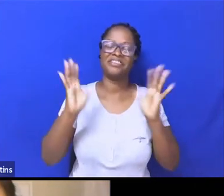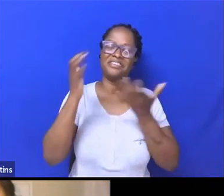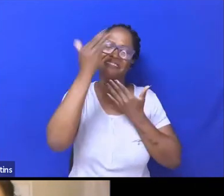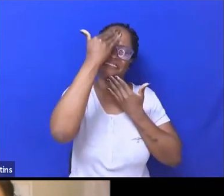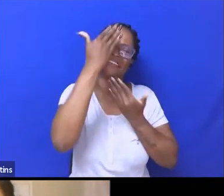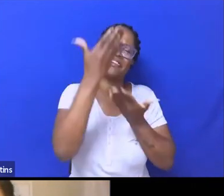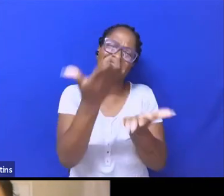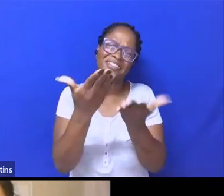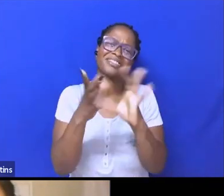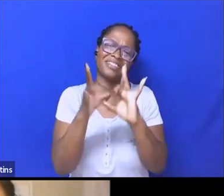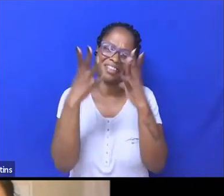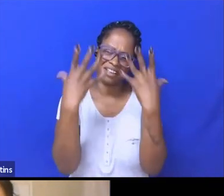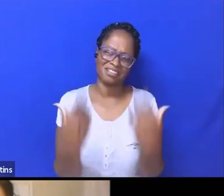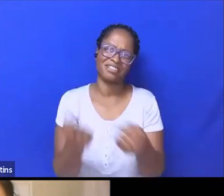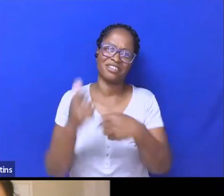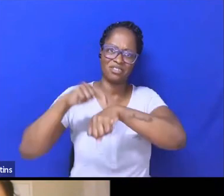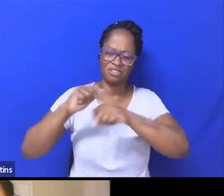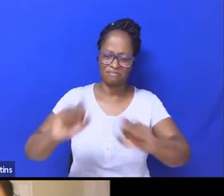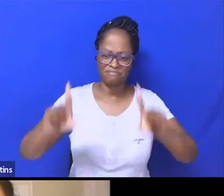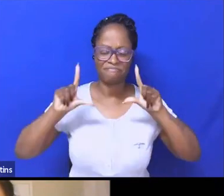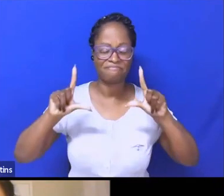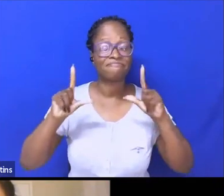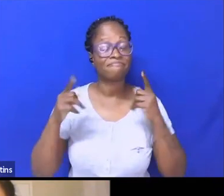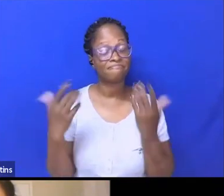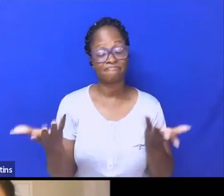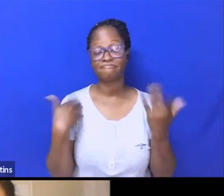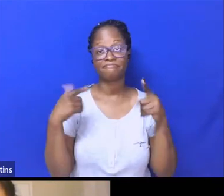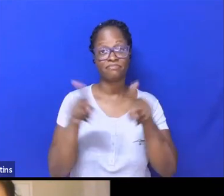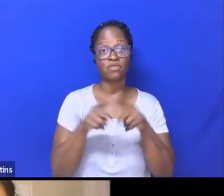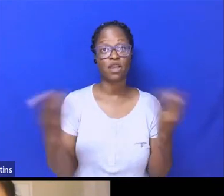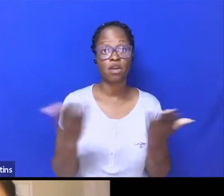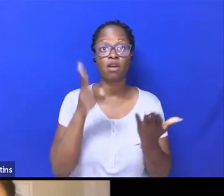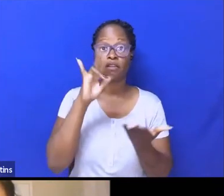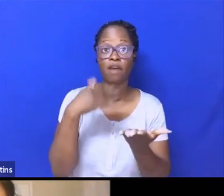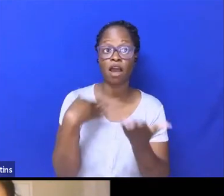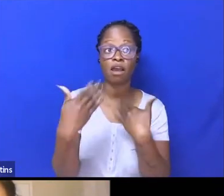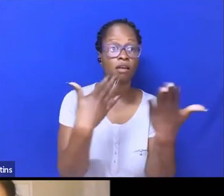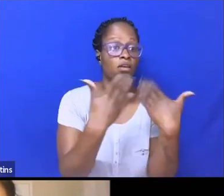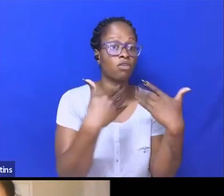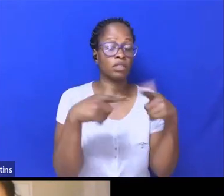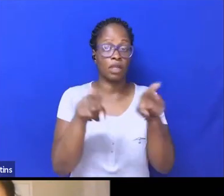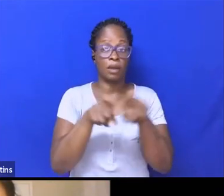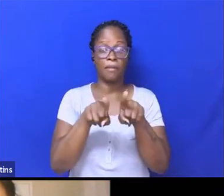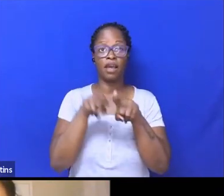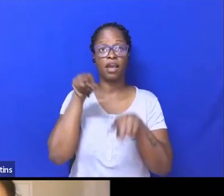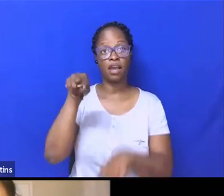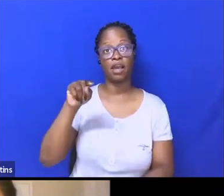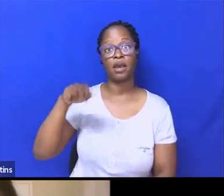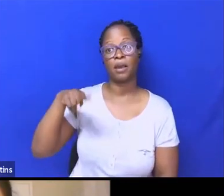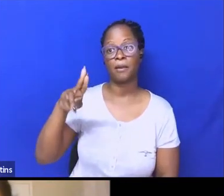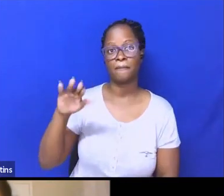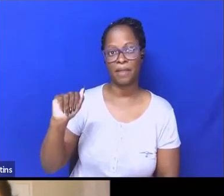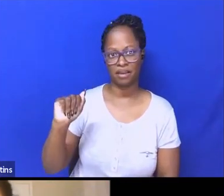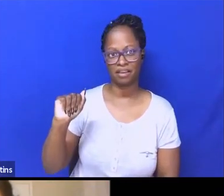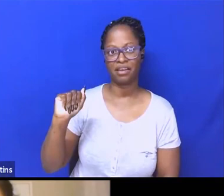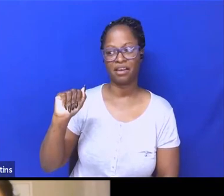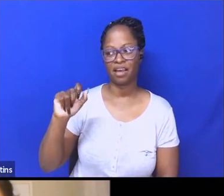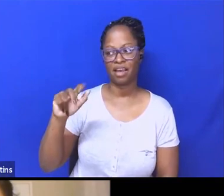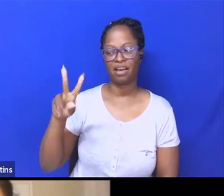disponibilizar desse tempo a gente vai conversar agora também com a senhora Maia Alves também